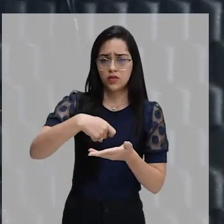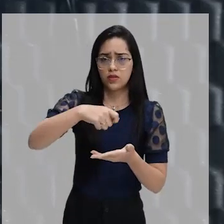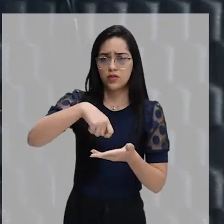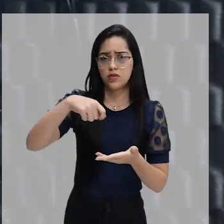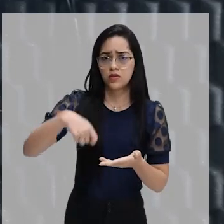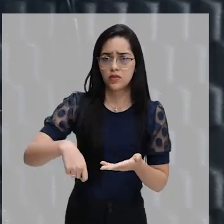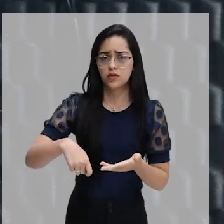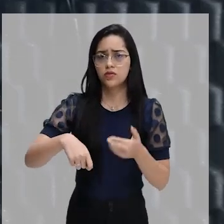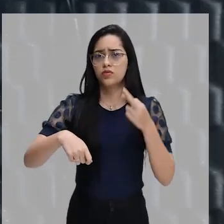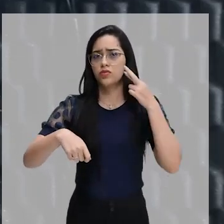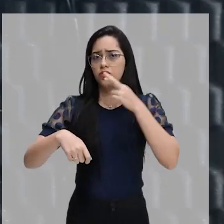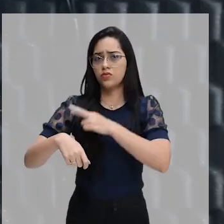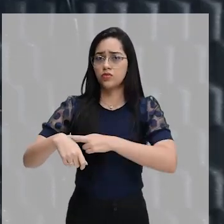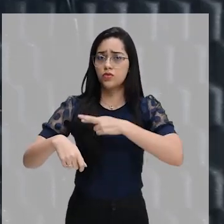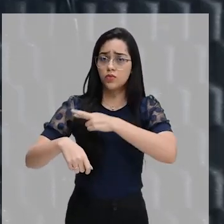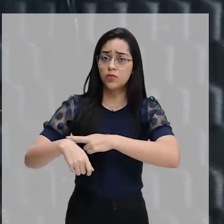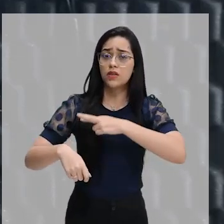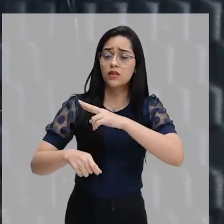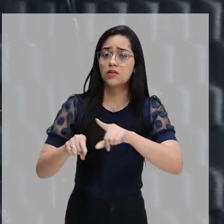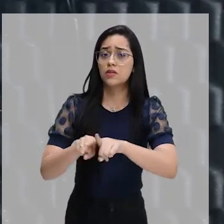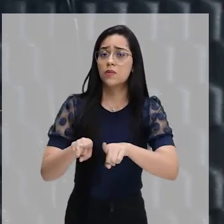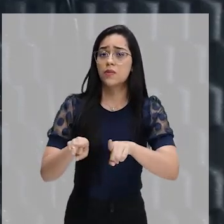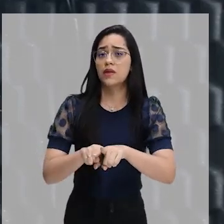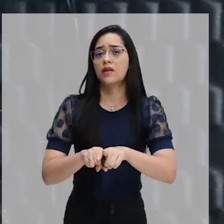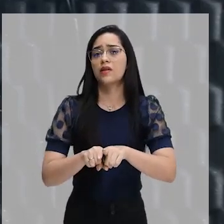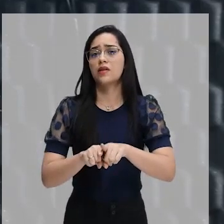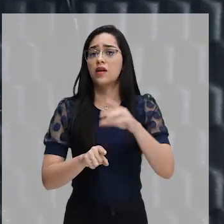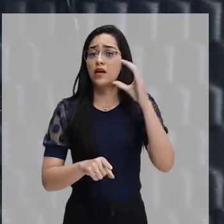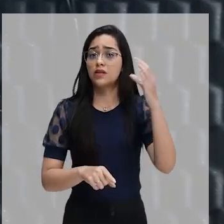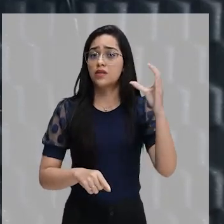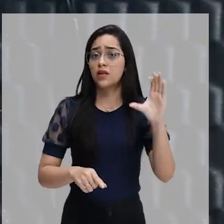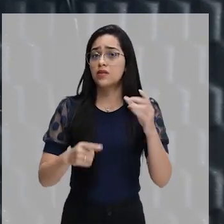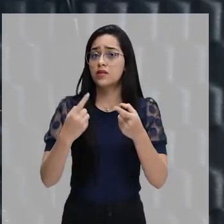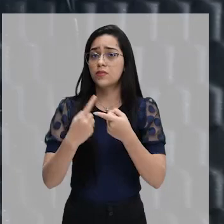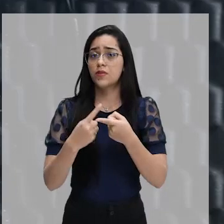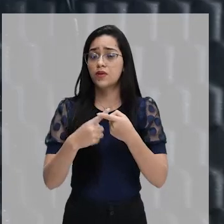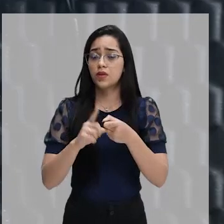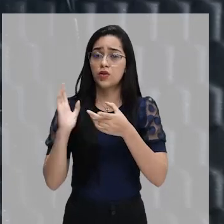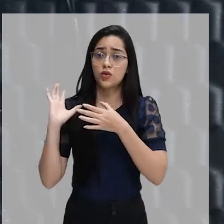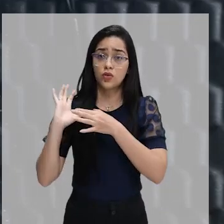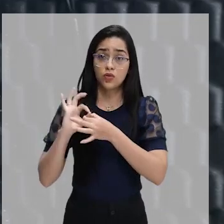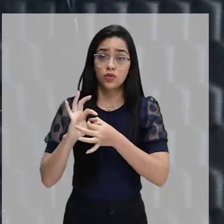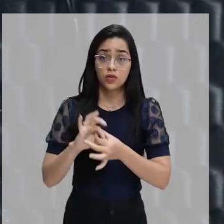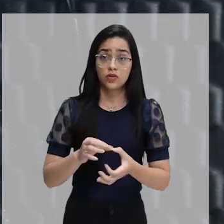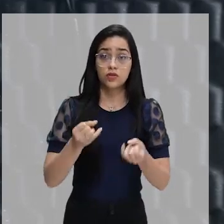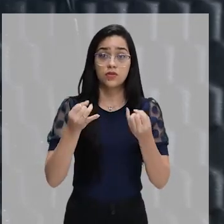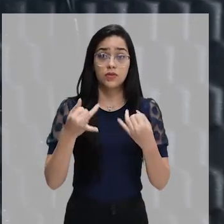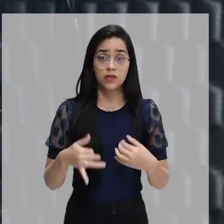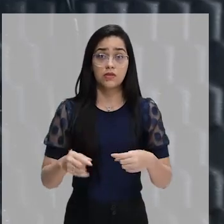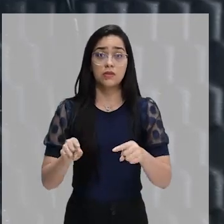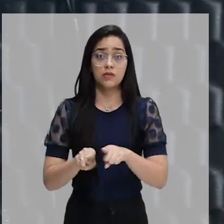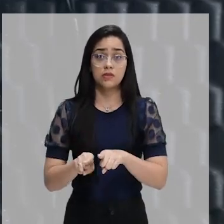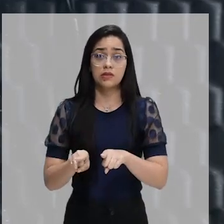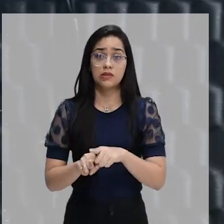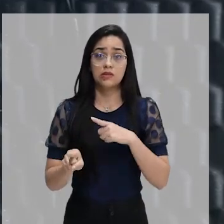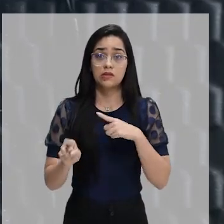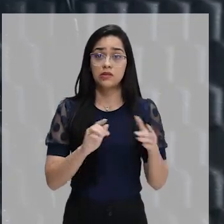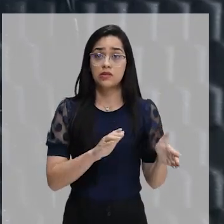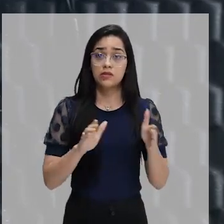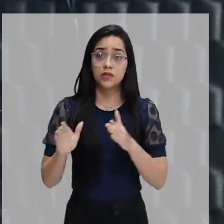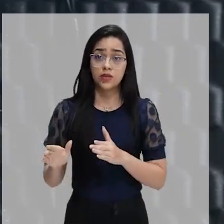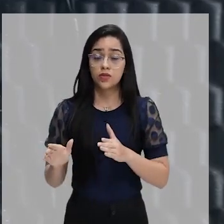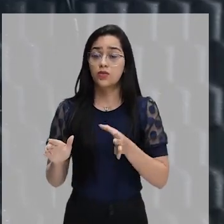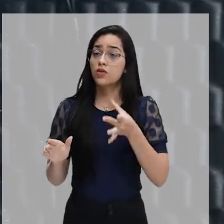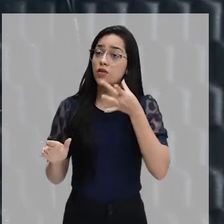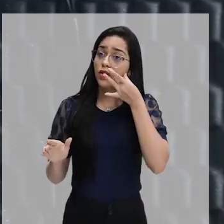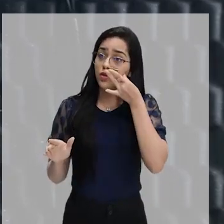nos seus romances, a ciência. Até porque, né, contextualmente falando, esse período do